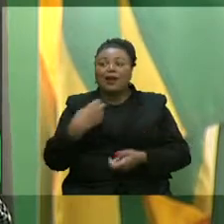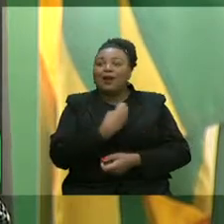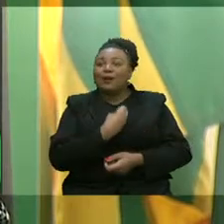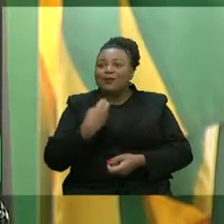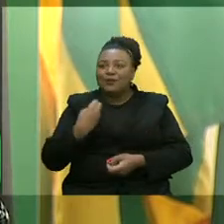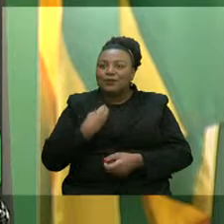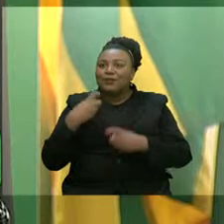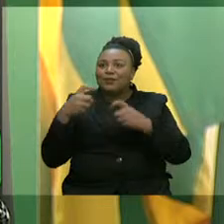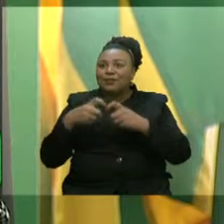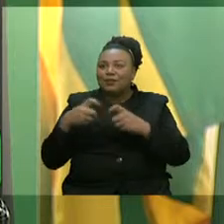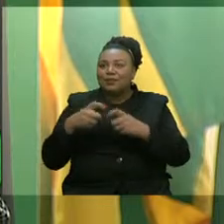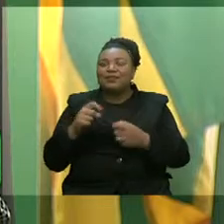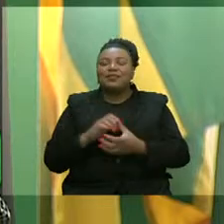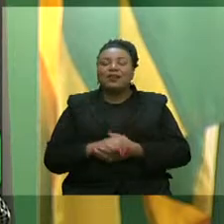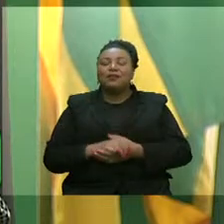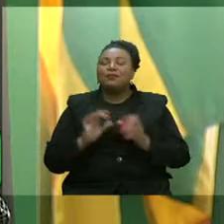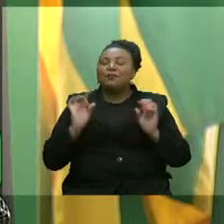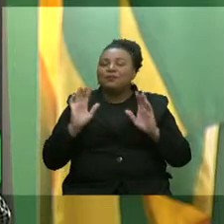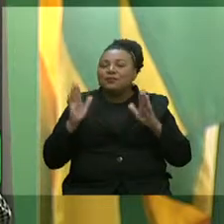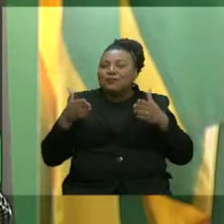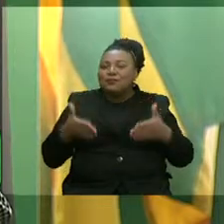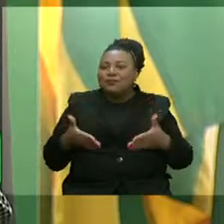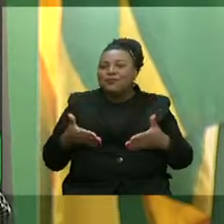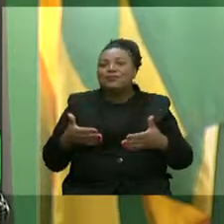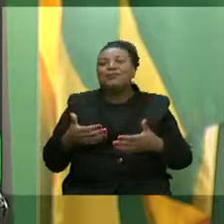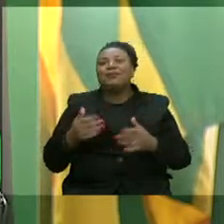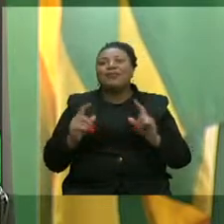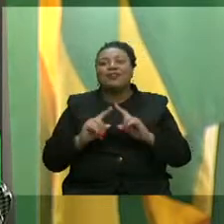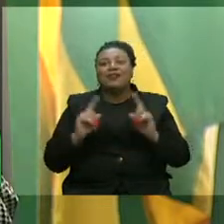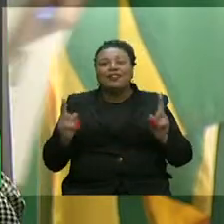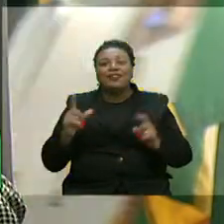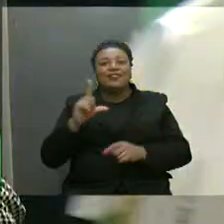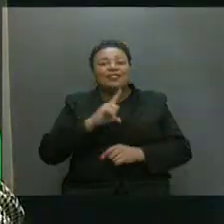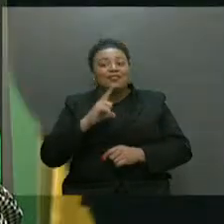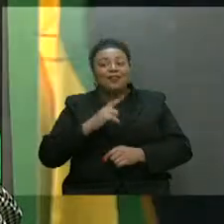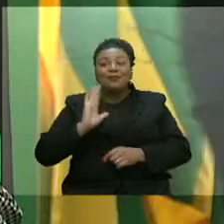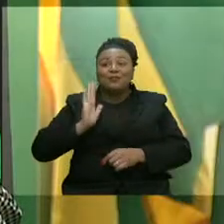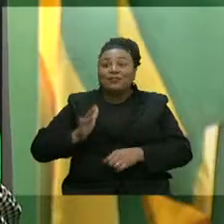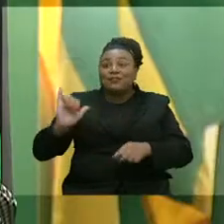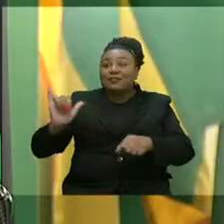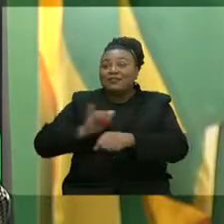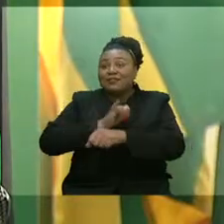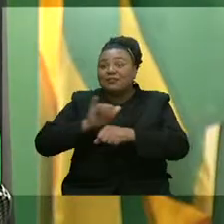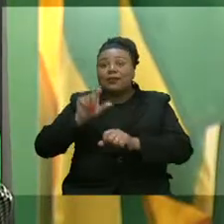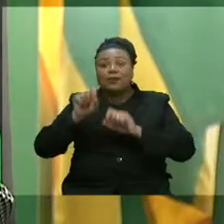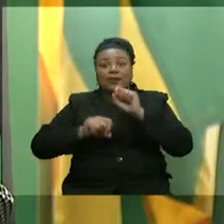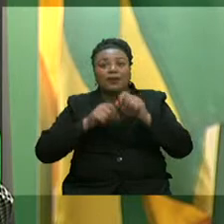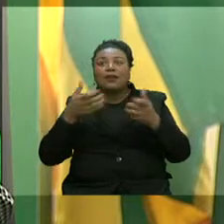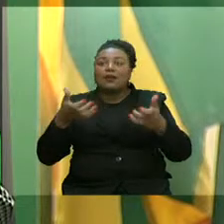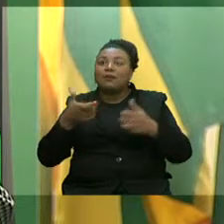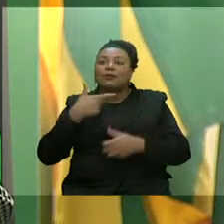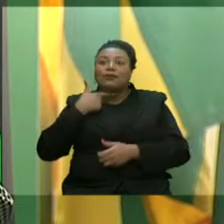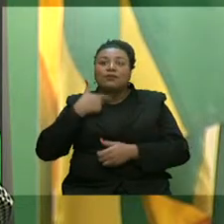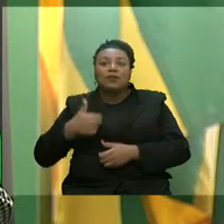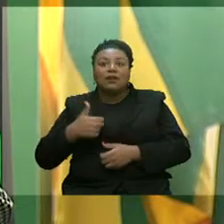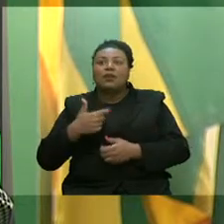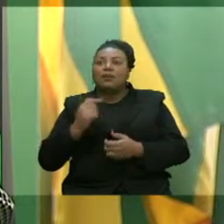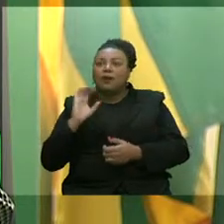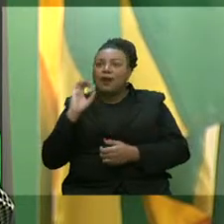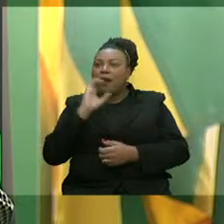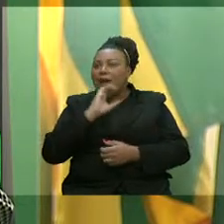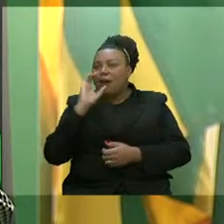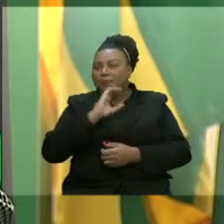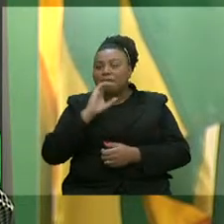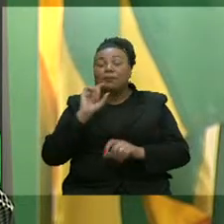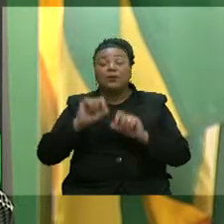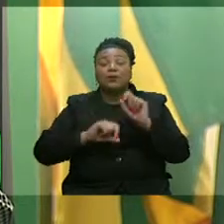de consultas especializadas, mas temos já estratégias que era o que nós gostaríamos de